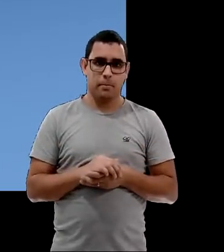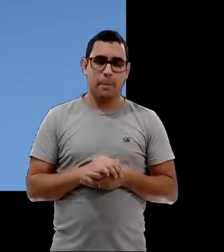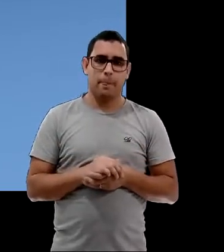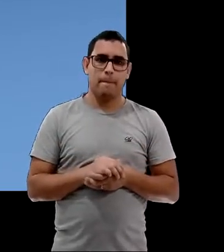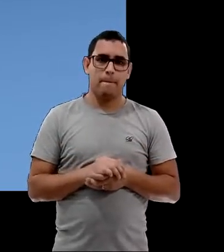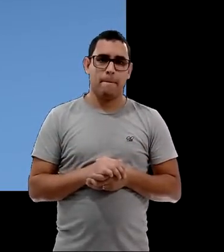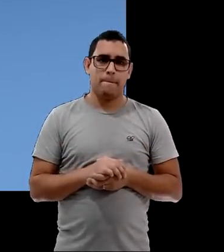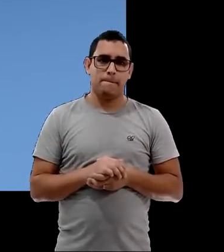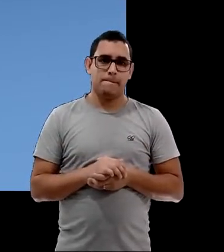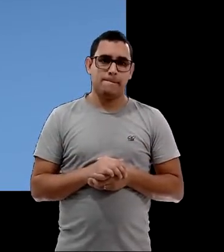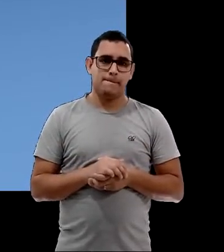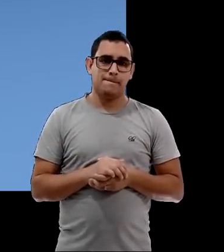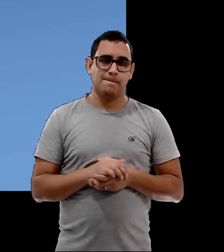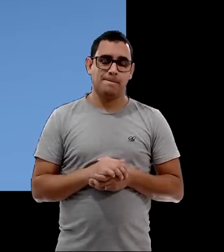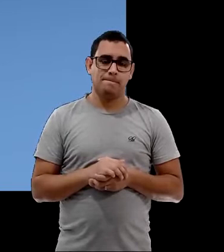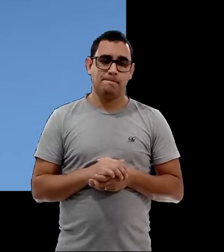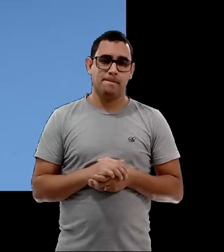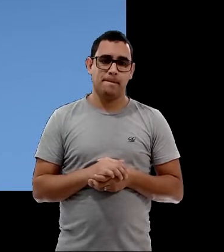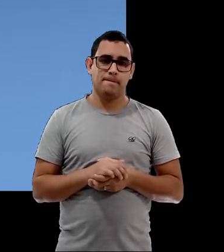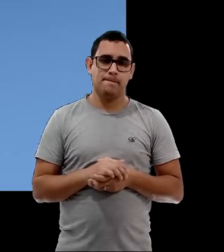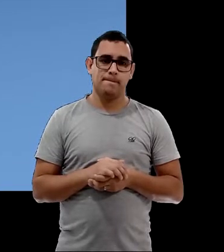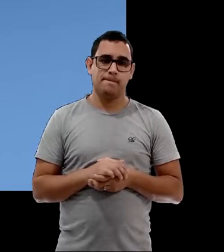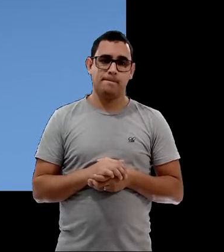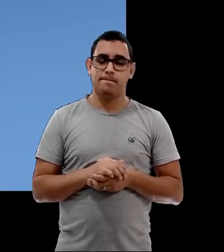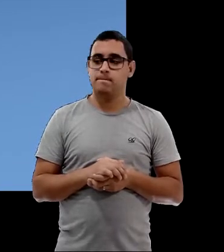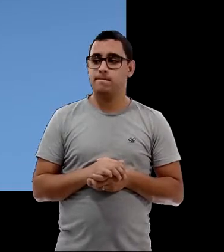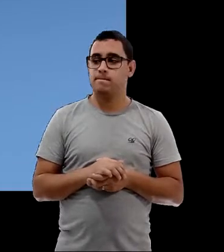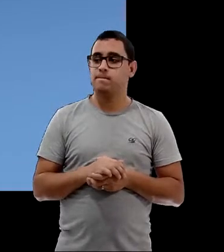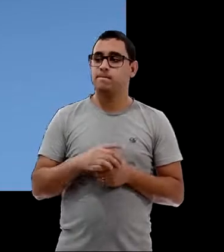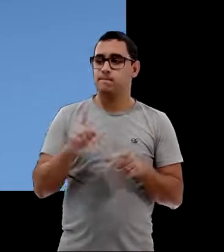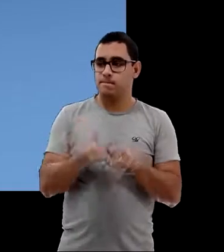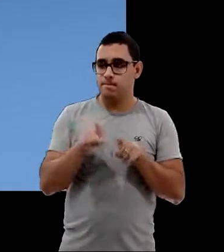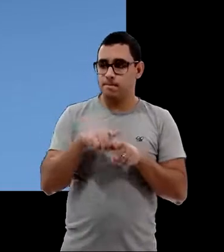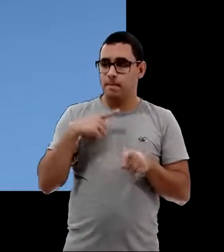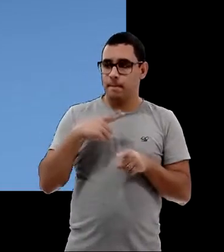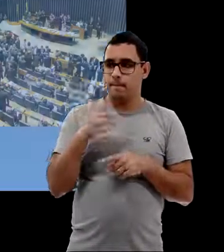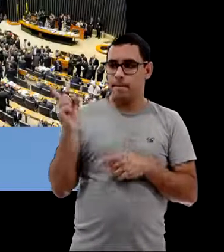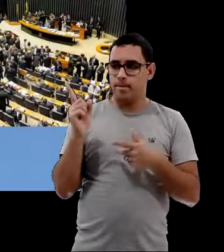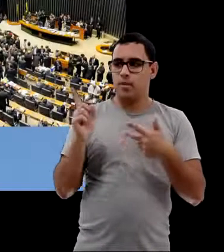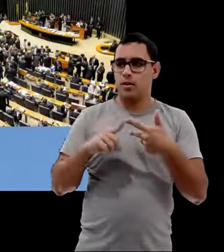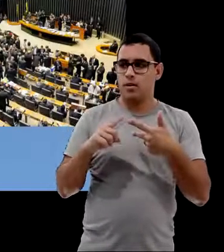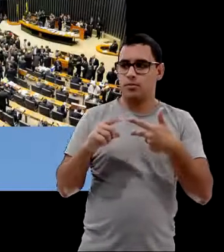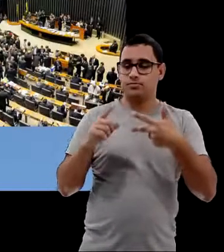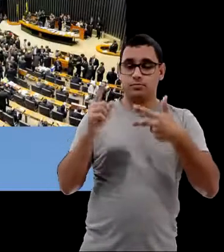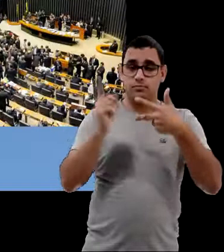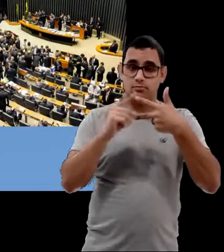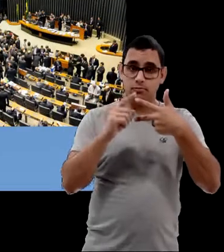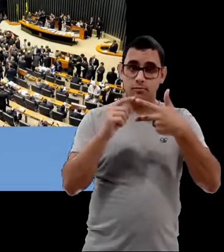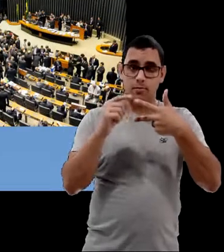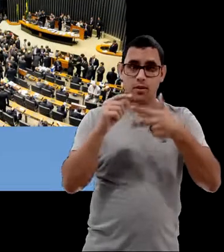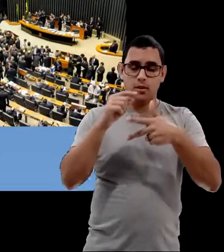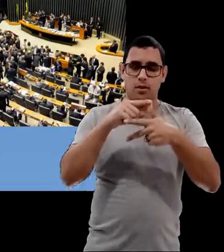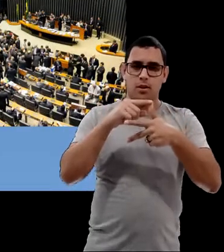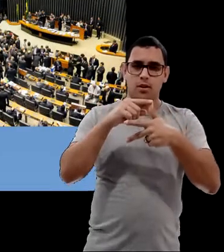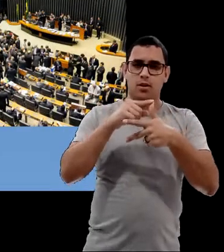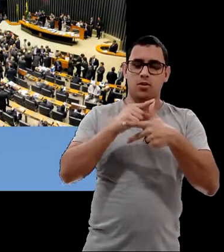que determinaram quem vai cuidar de nossa sociedade. Além disso, nós temos o Congresso Nacional,